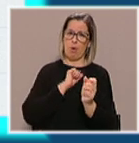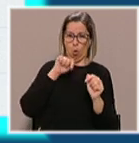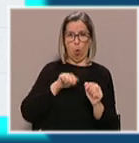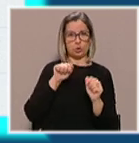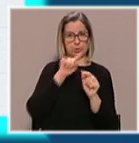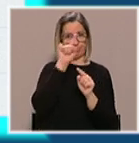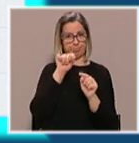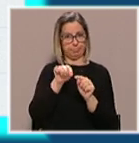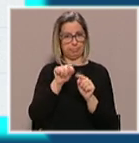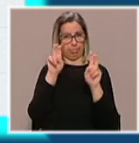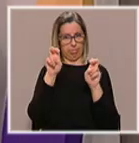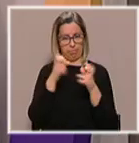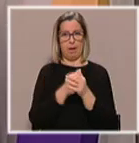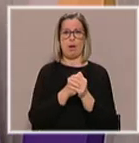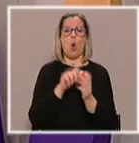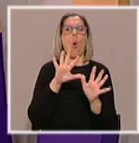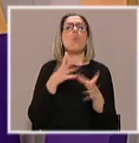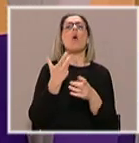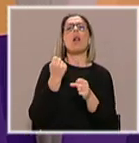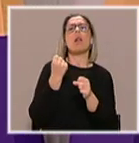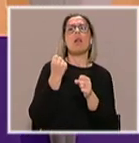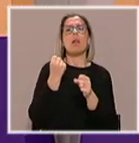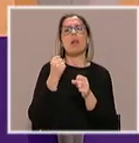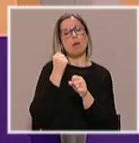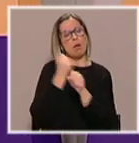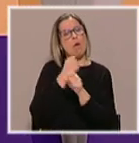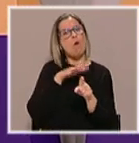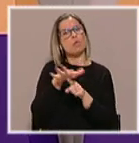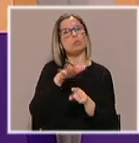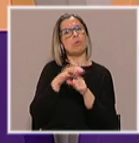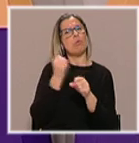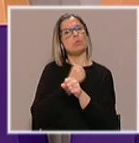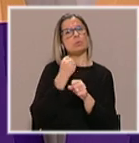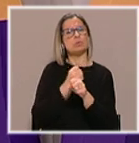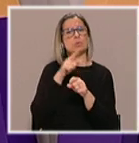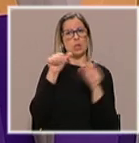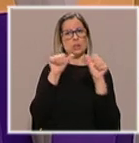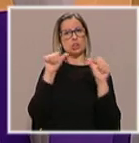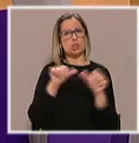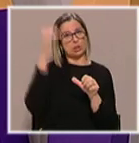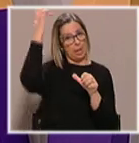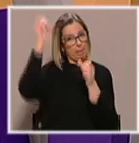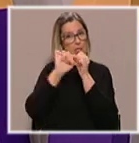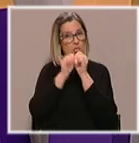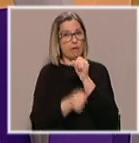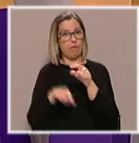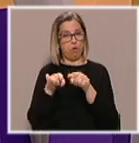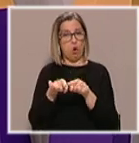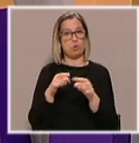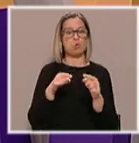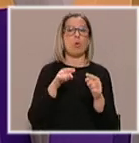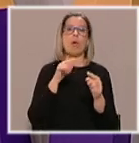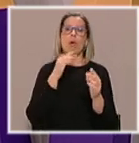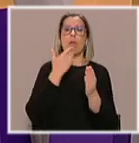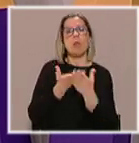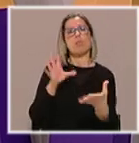que tentamos perceber qual a ação do sistema nervoso na homeostasia. Já percebemos o que é a homeostasia, comecei a